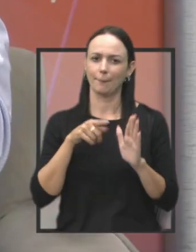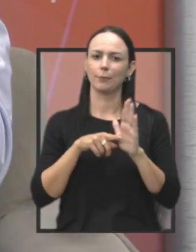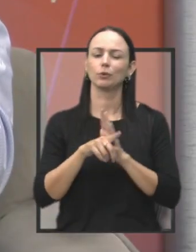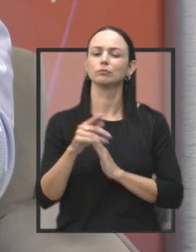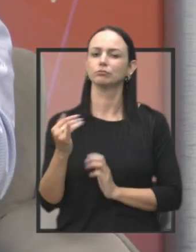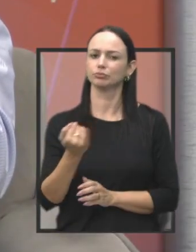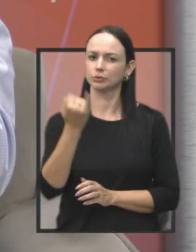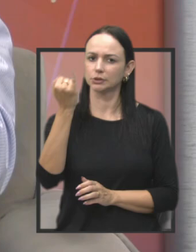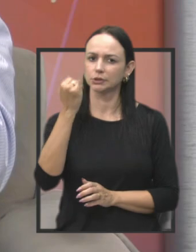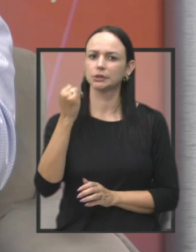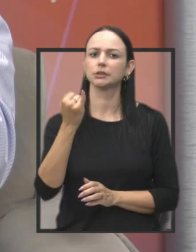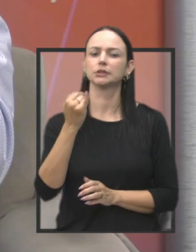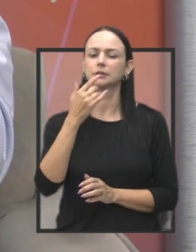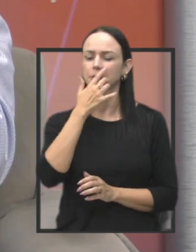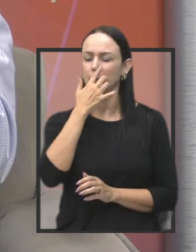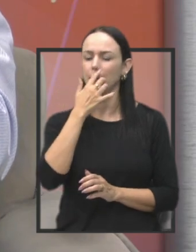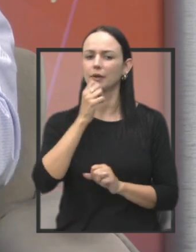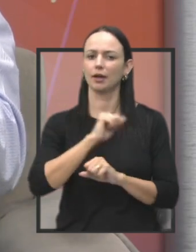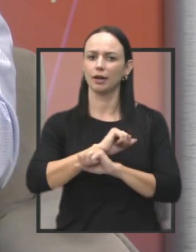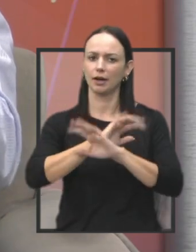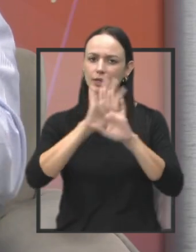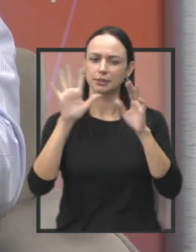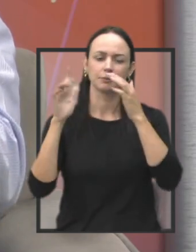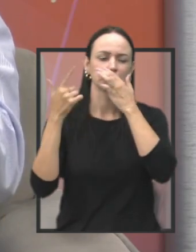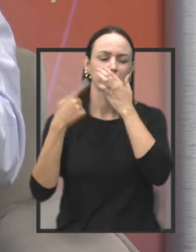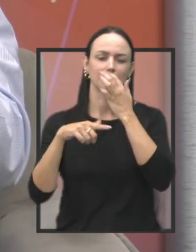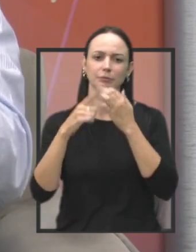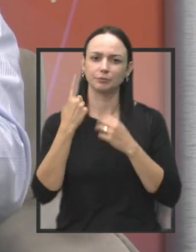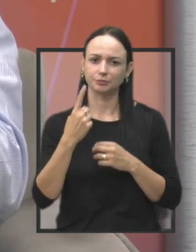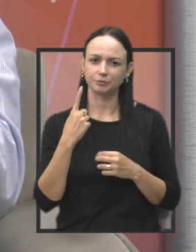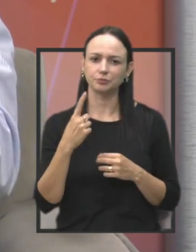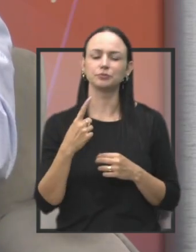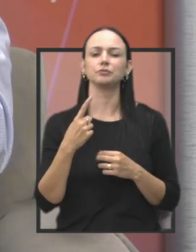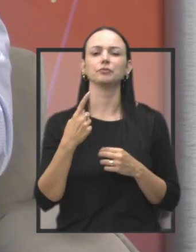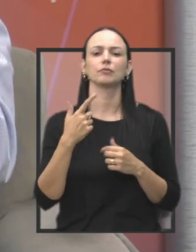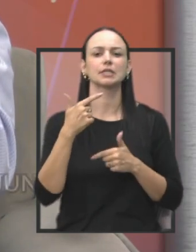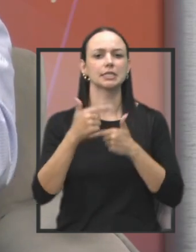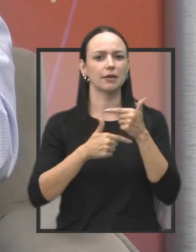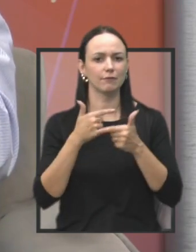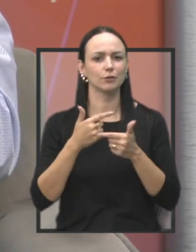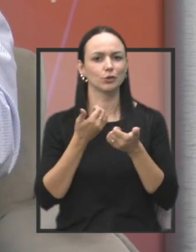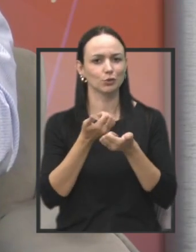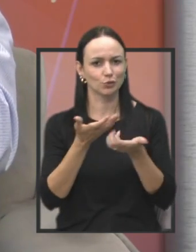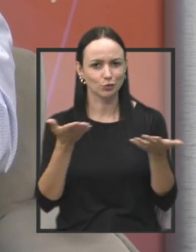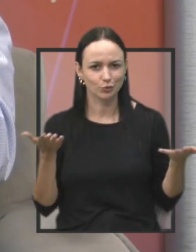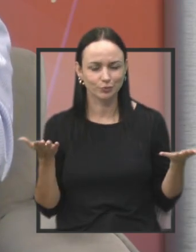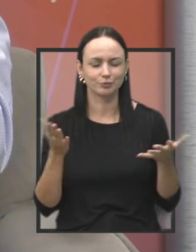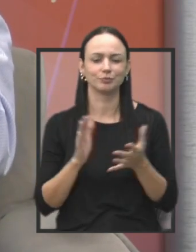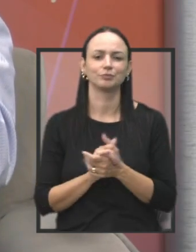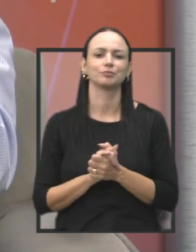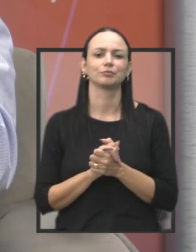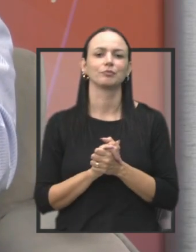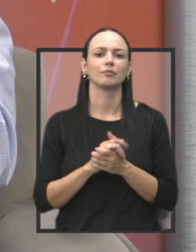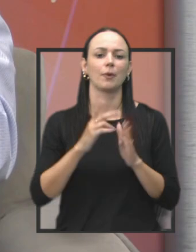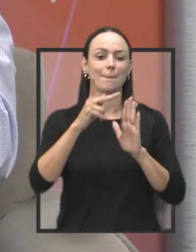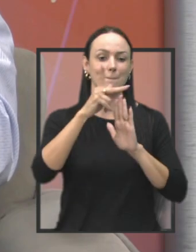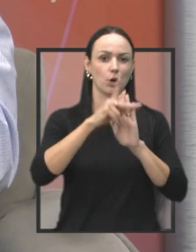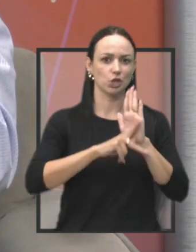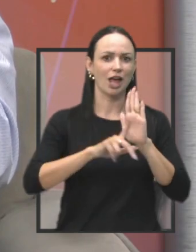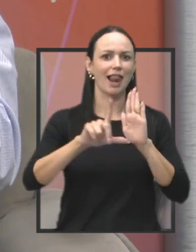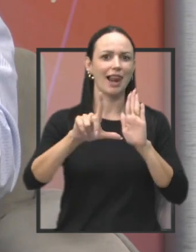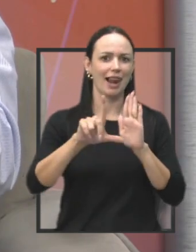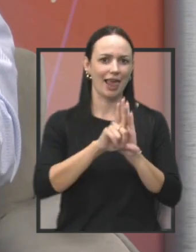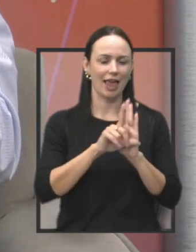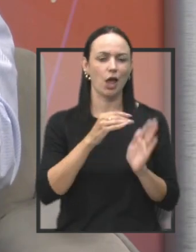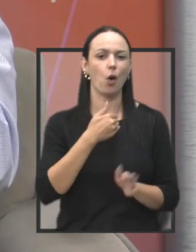pergunta. Esclarecimento, mais um esclarecimento, mais uma prestação de serviço. A questão do projeto de lei que o